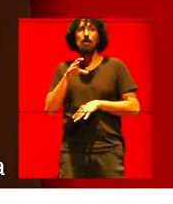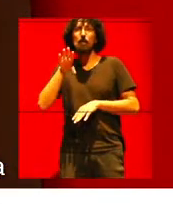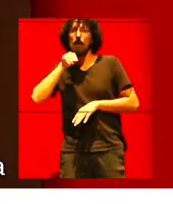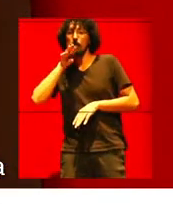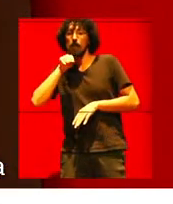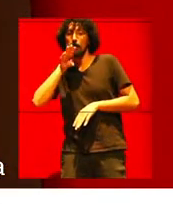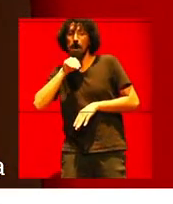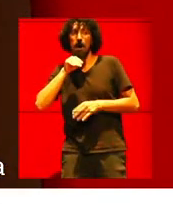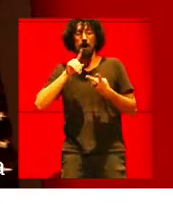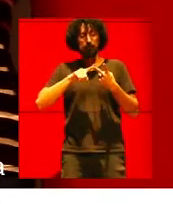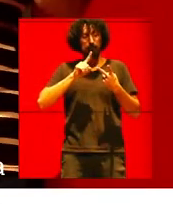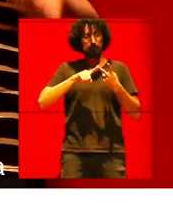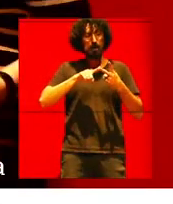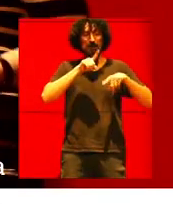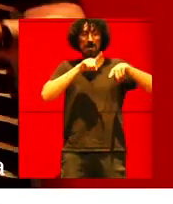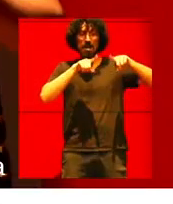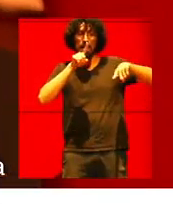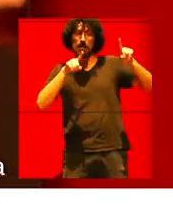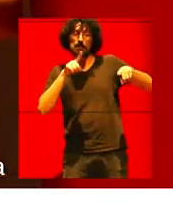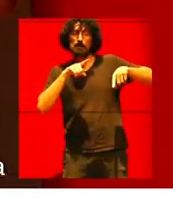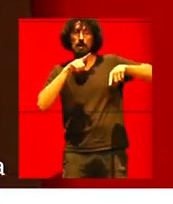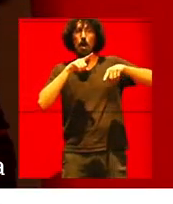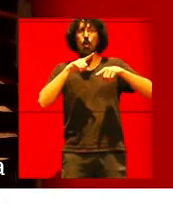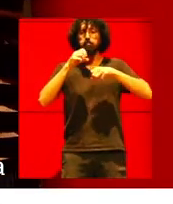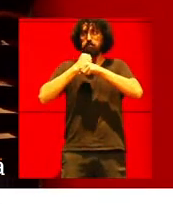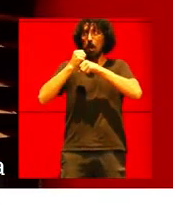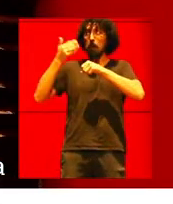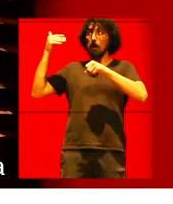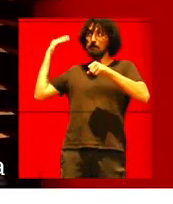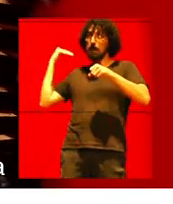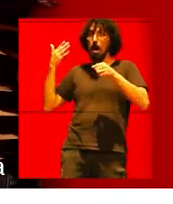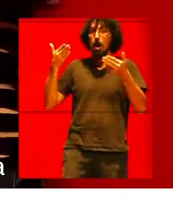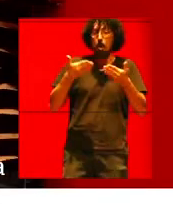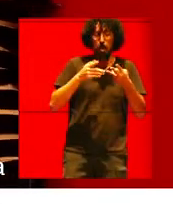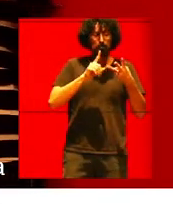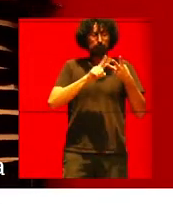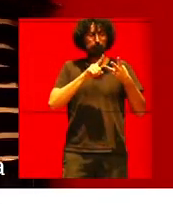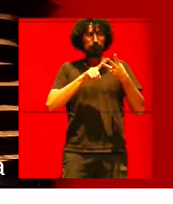a variante de época, com a variante social, com a variante